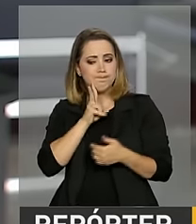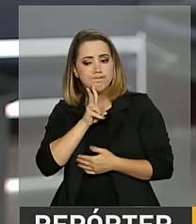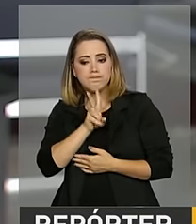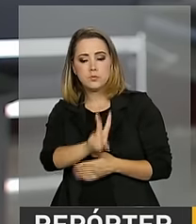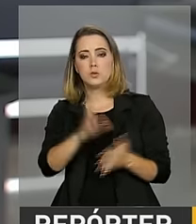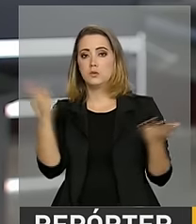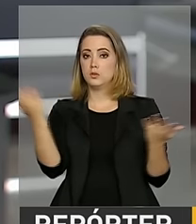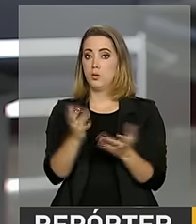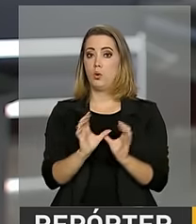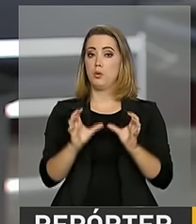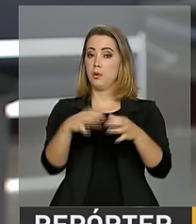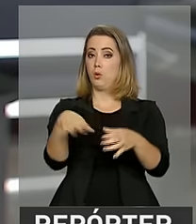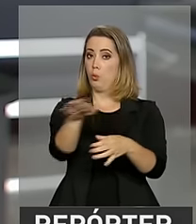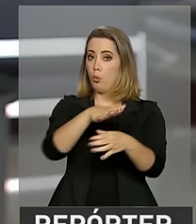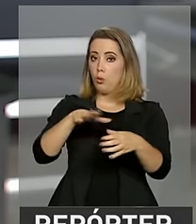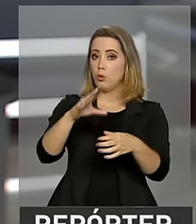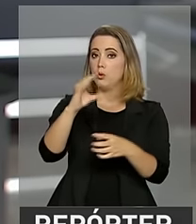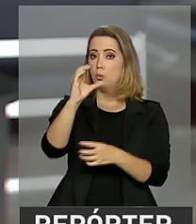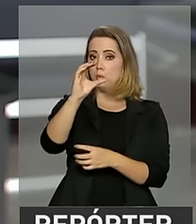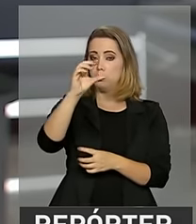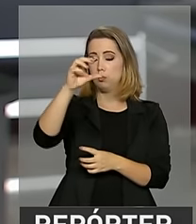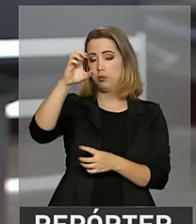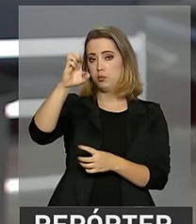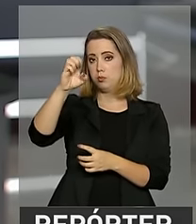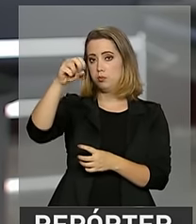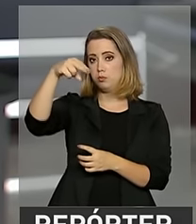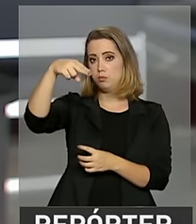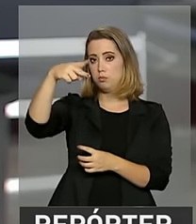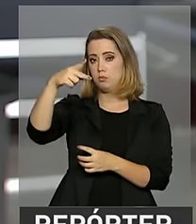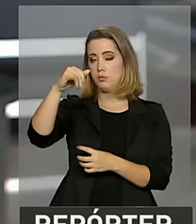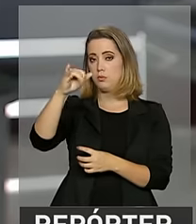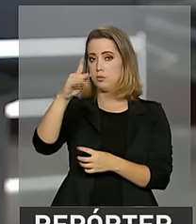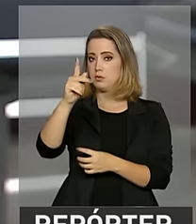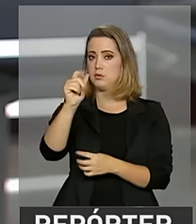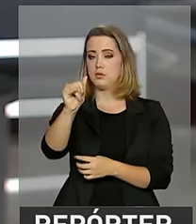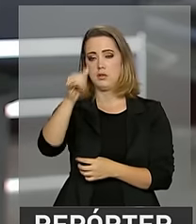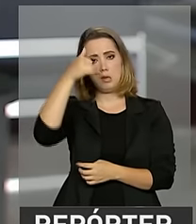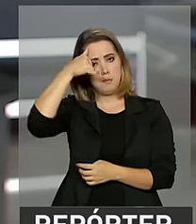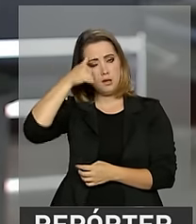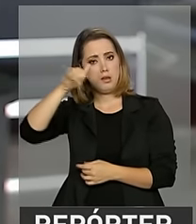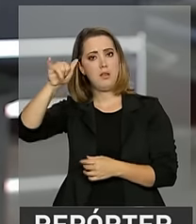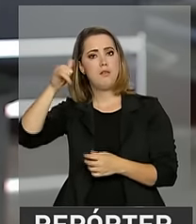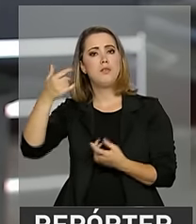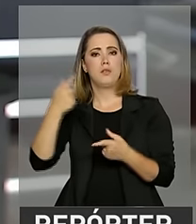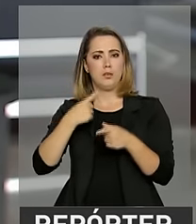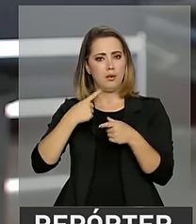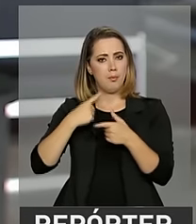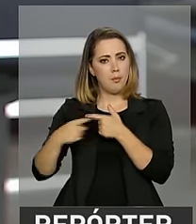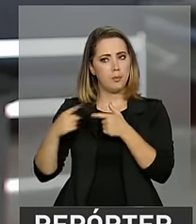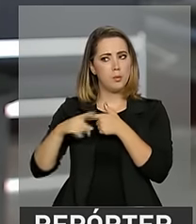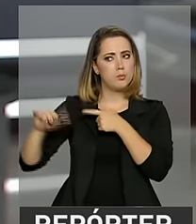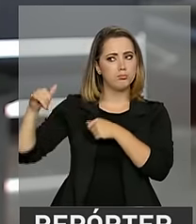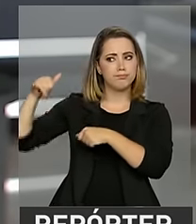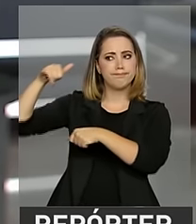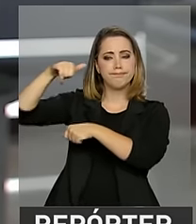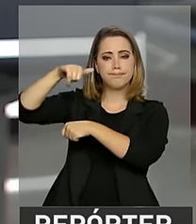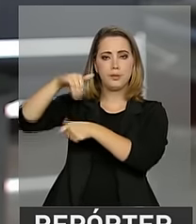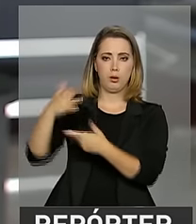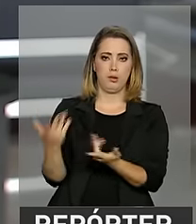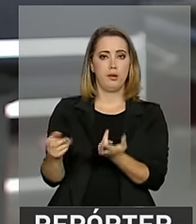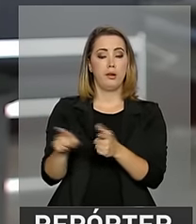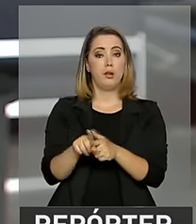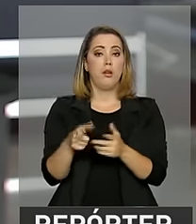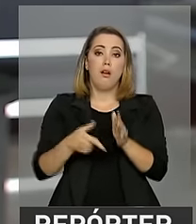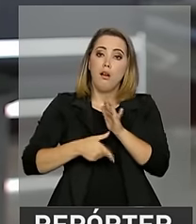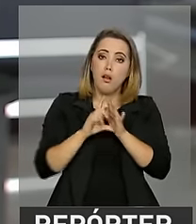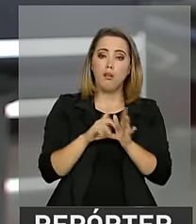equipe do cenipa o centro de investigação e prevenção de acidentes aeronáuticos em uma análise preliminar os dados extraídos não